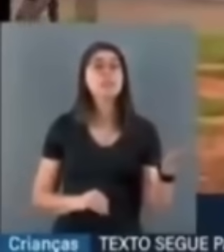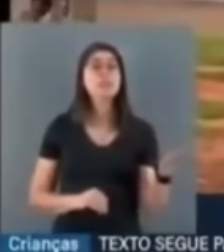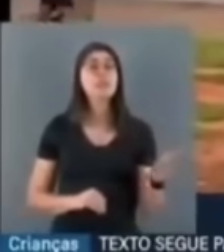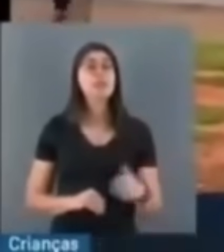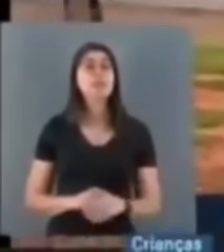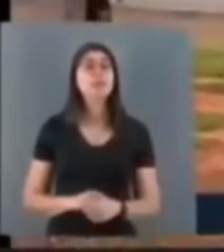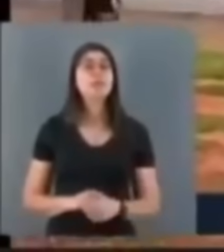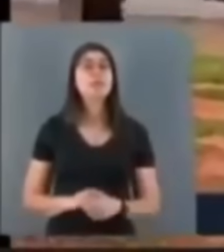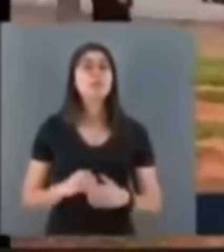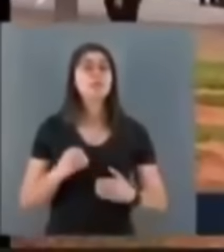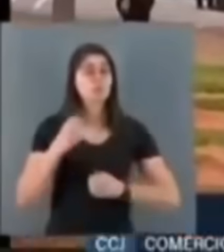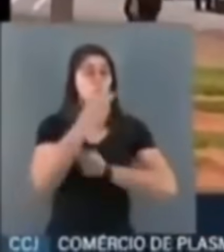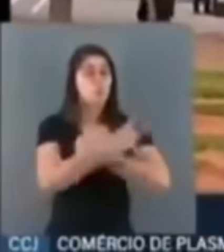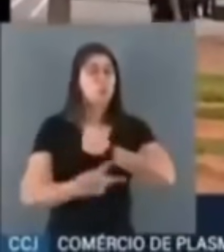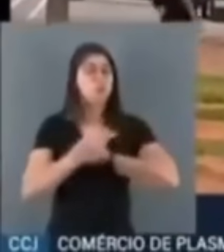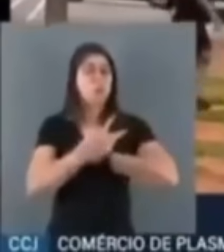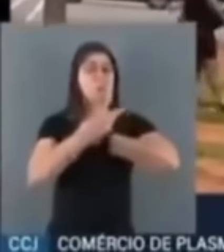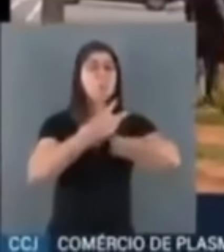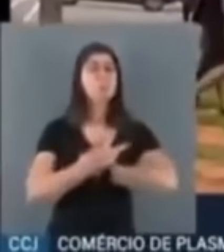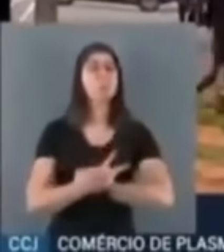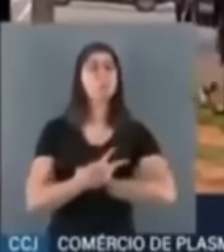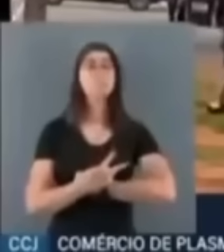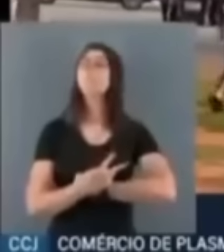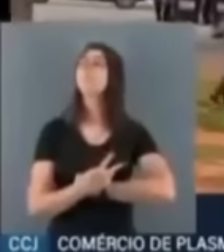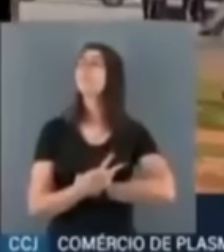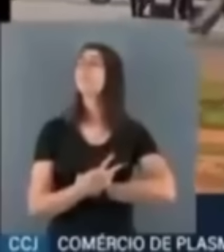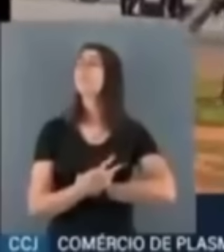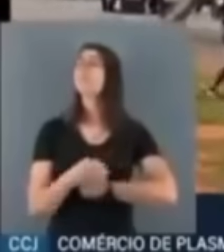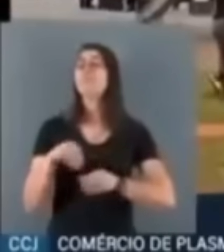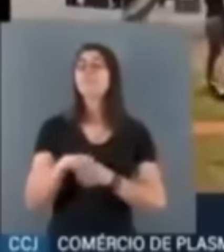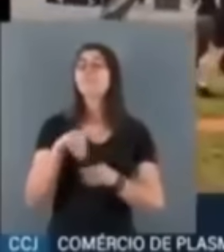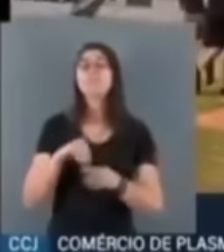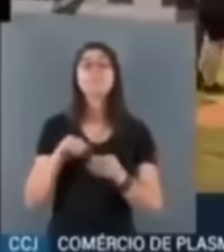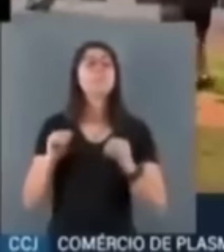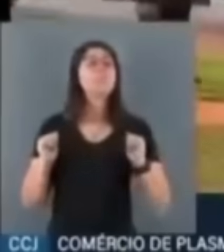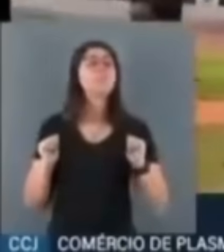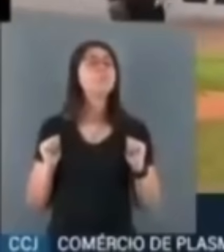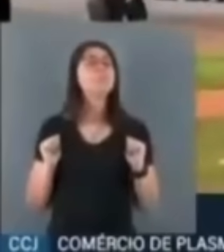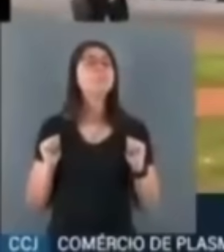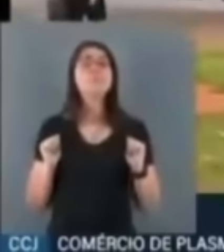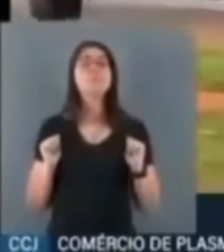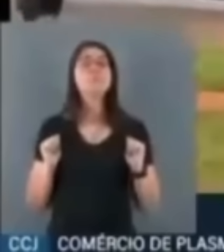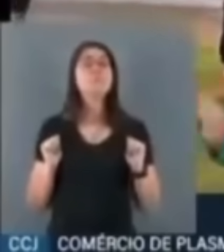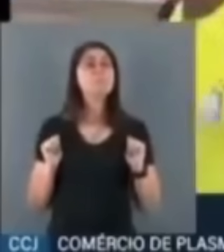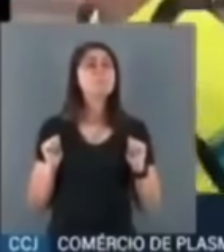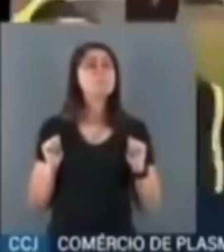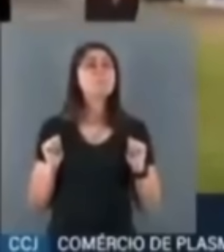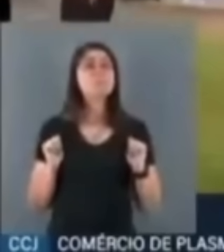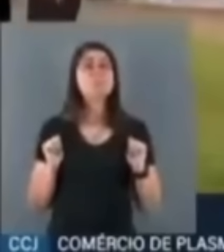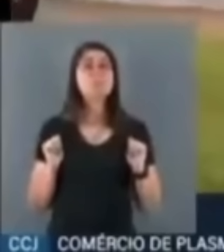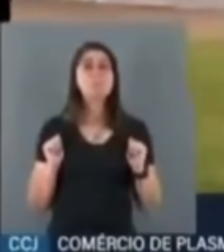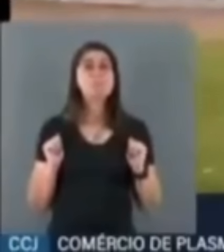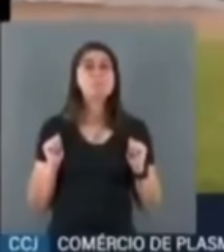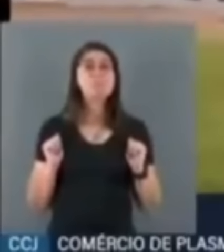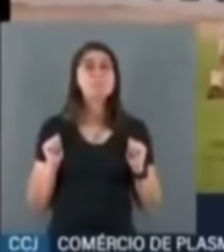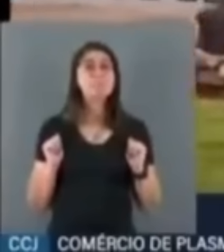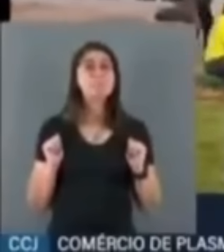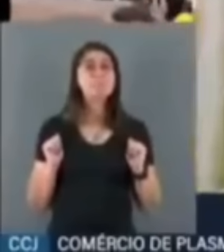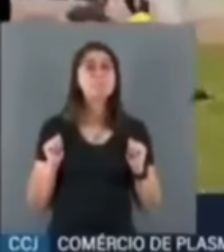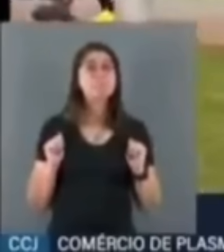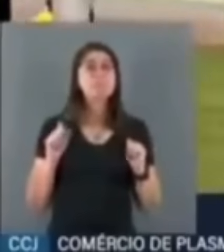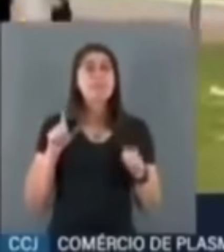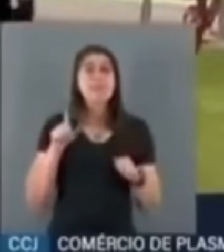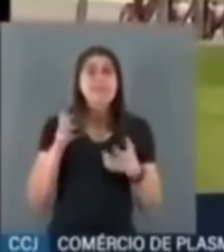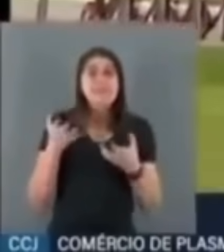no chão. Que coisa linda. Que omissão clara. As imagens que o Flávio Dino quer esconder, a gente